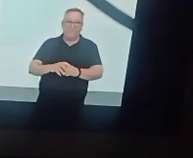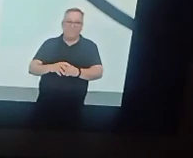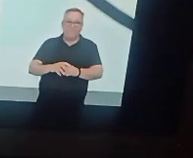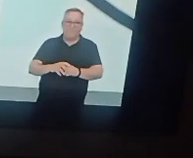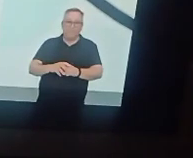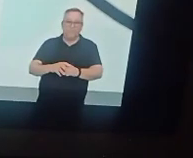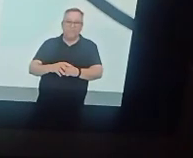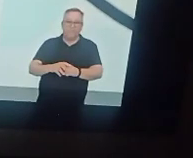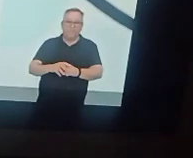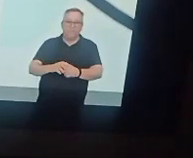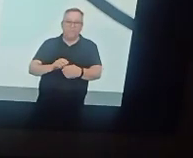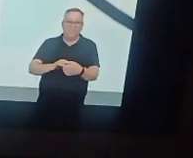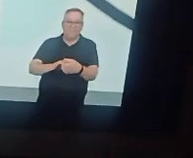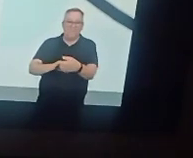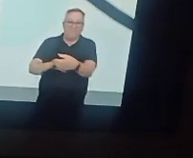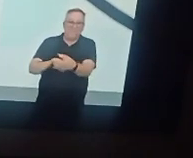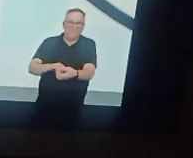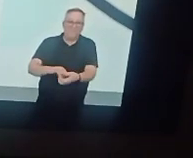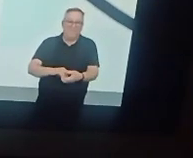Só um instantinho.